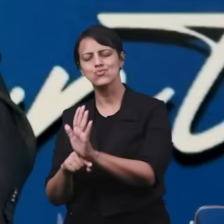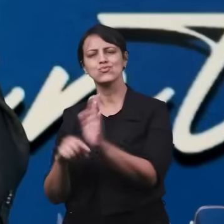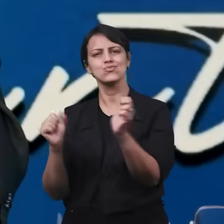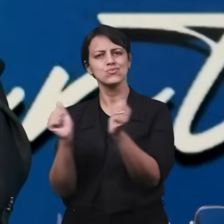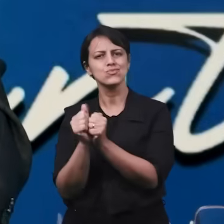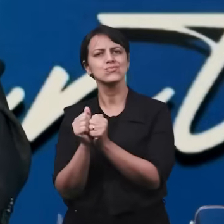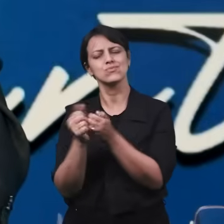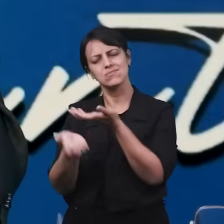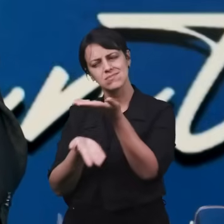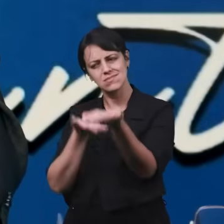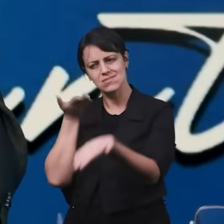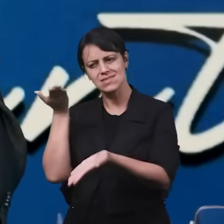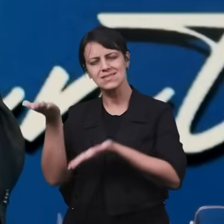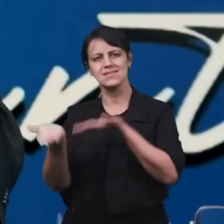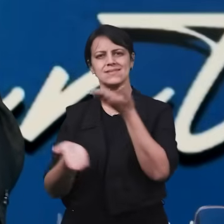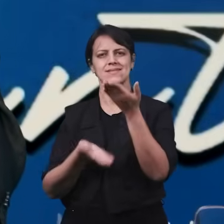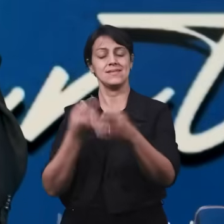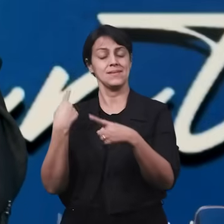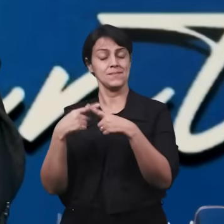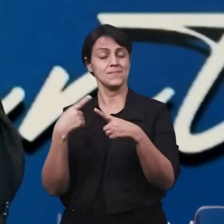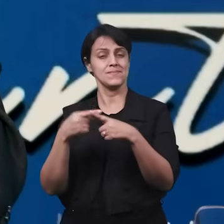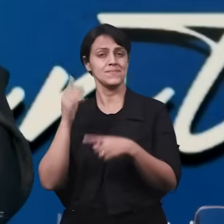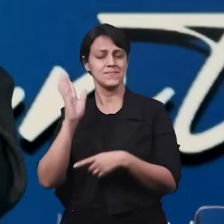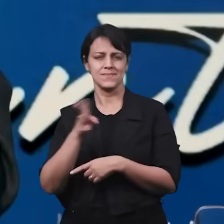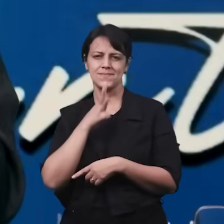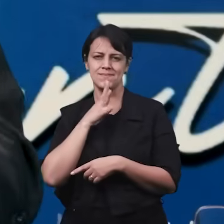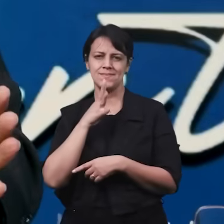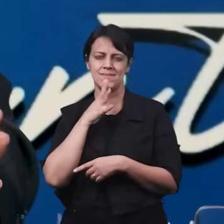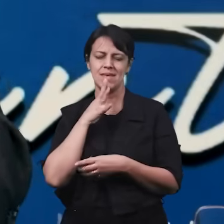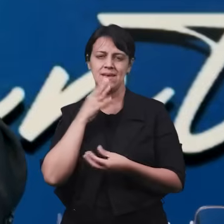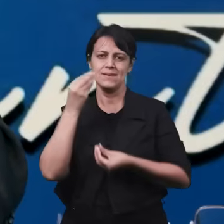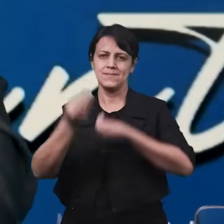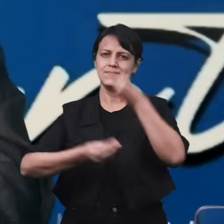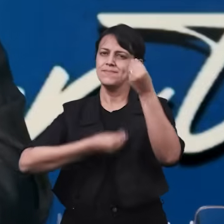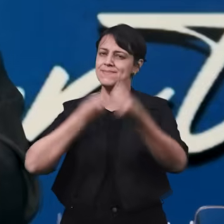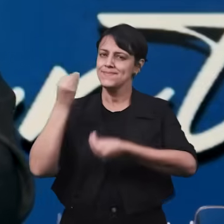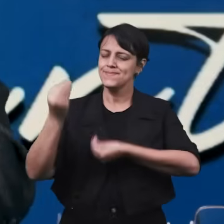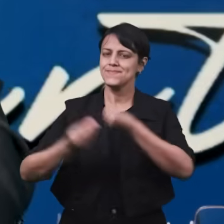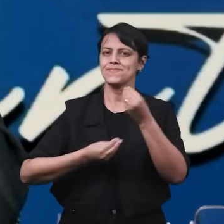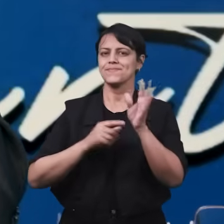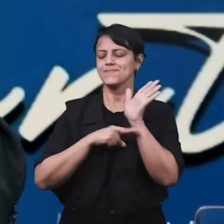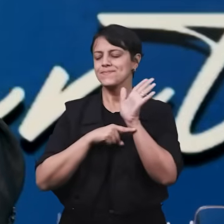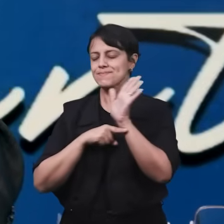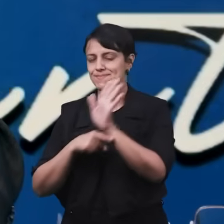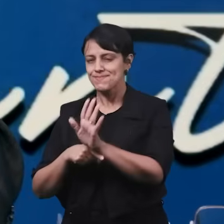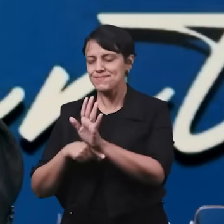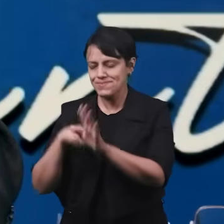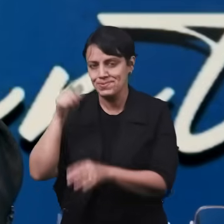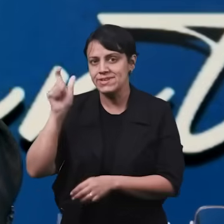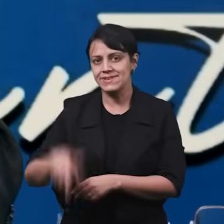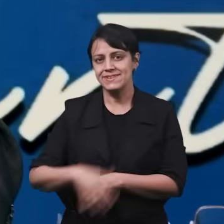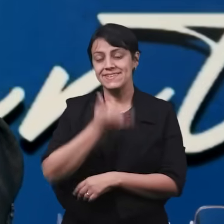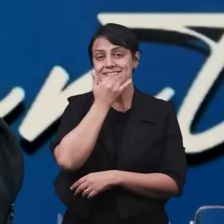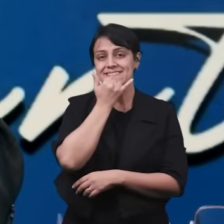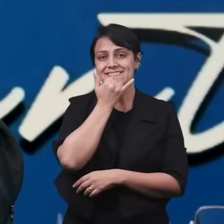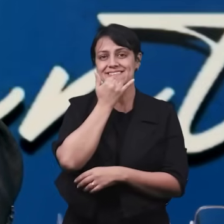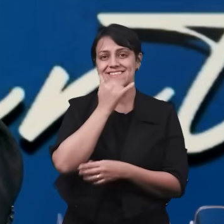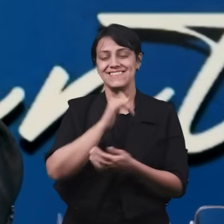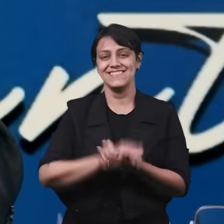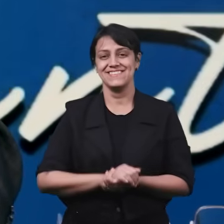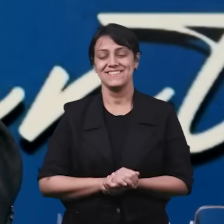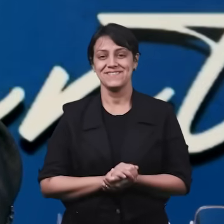sabe até veio também de uma situação assim, já foi um dia nova convertida, recebeu uma assistência. Exato. Então